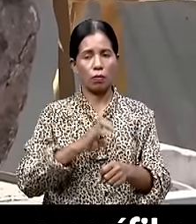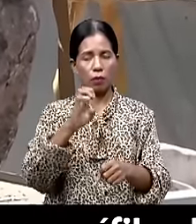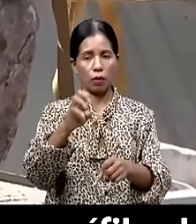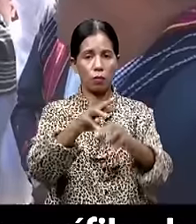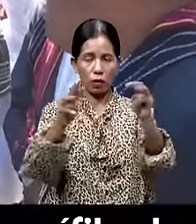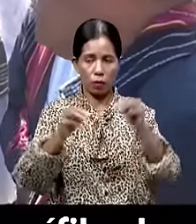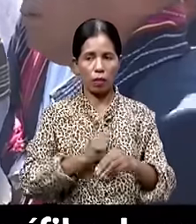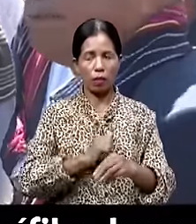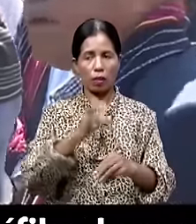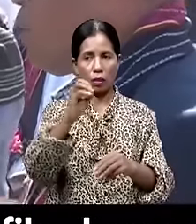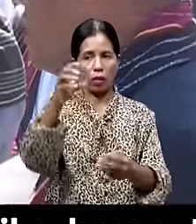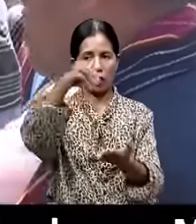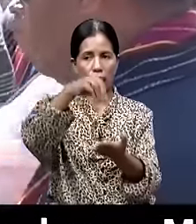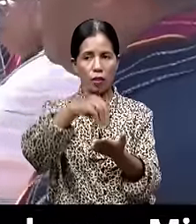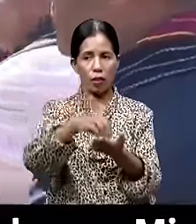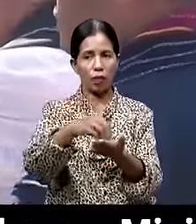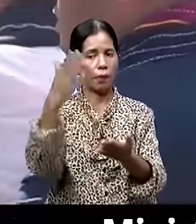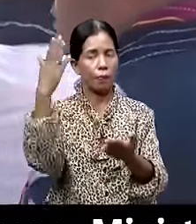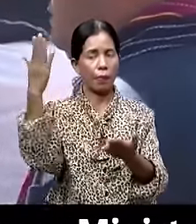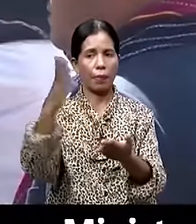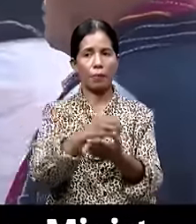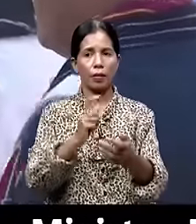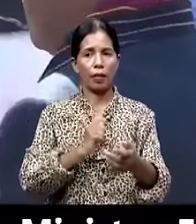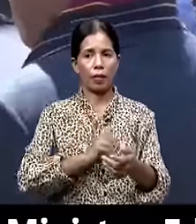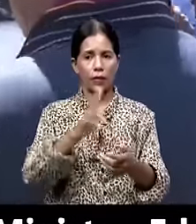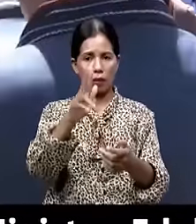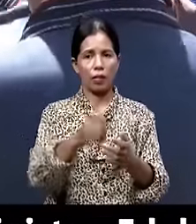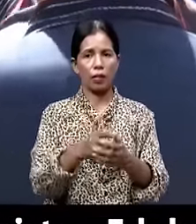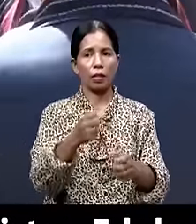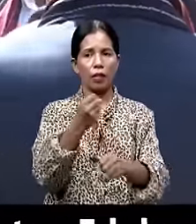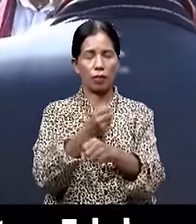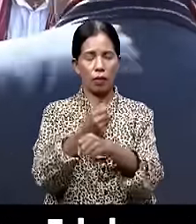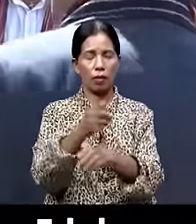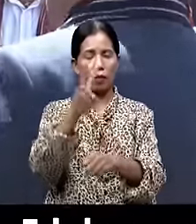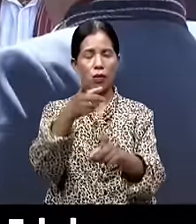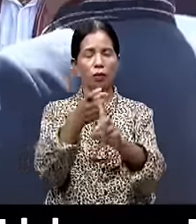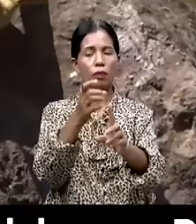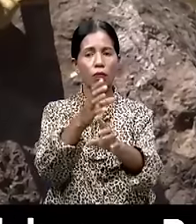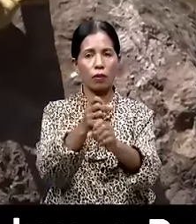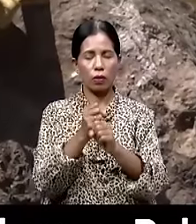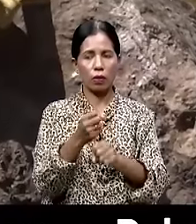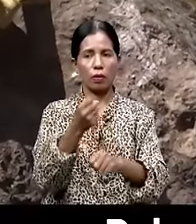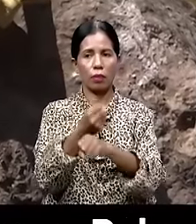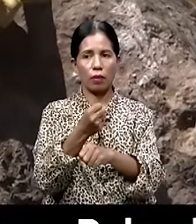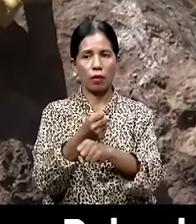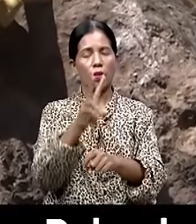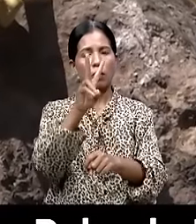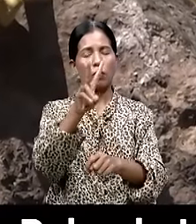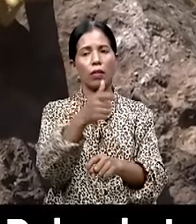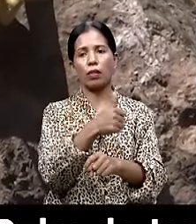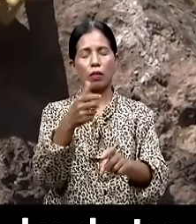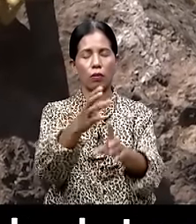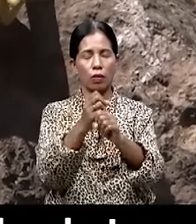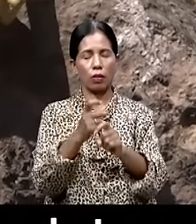Ainaru, Atubahatur e a Pilar Praça Tacitolo. Fato com Marmorerua foi de Rússia Maubici, no Rua Selux e foi de Rússia